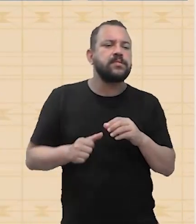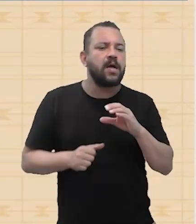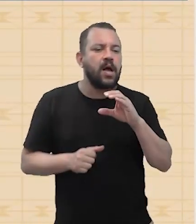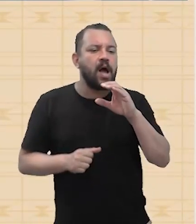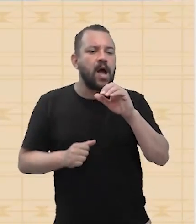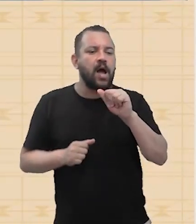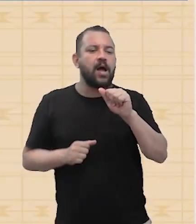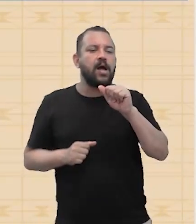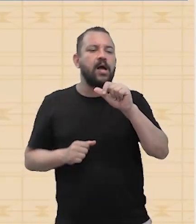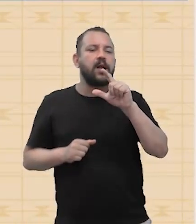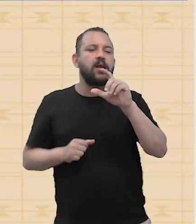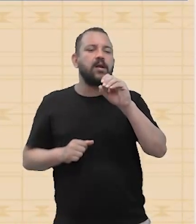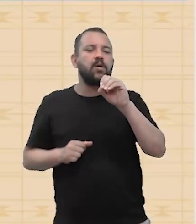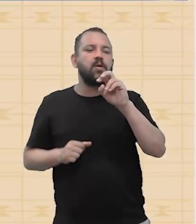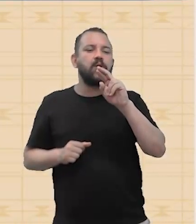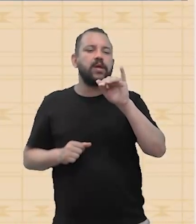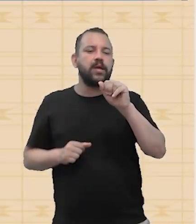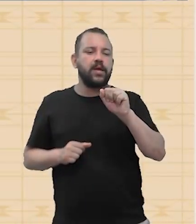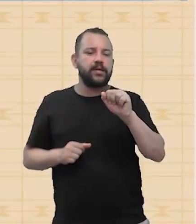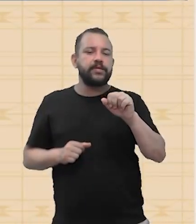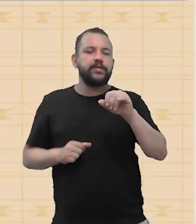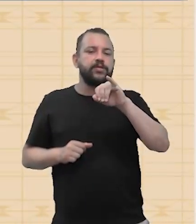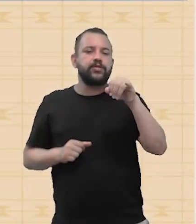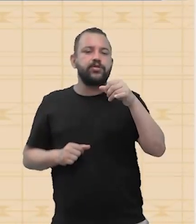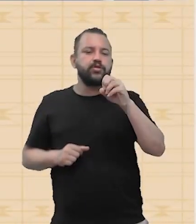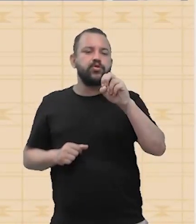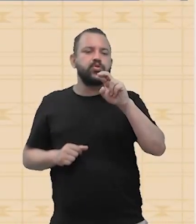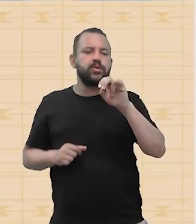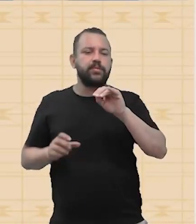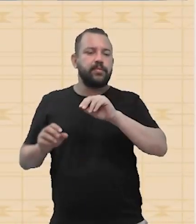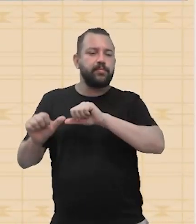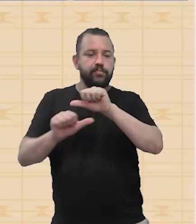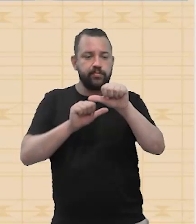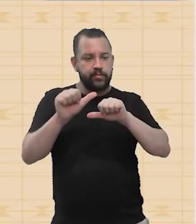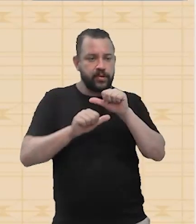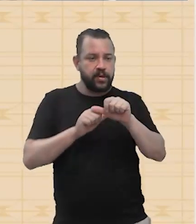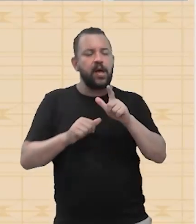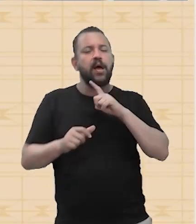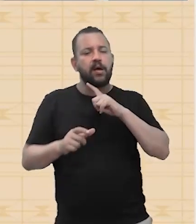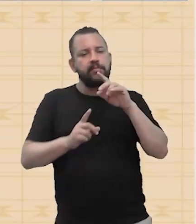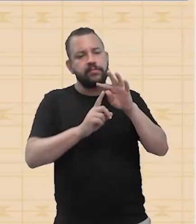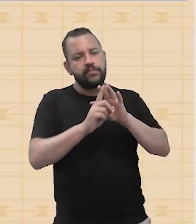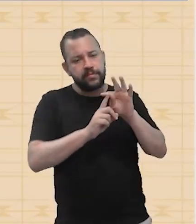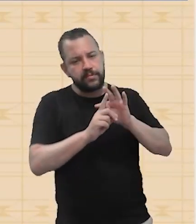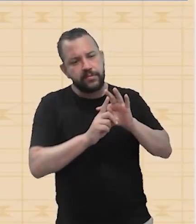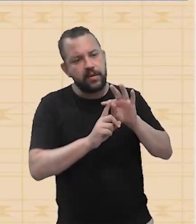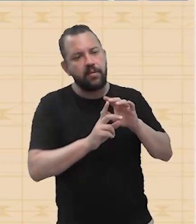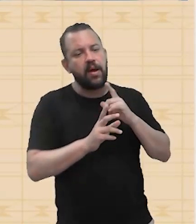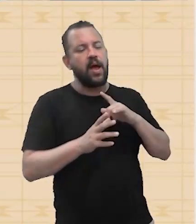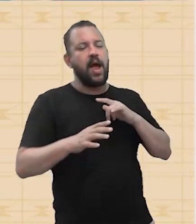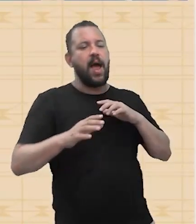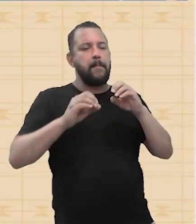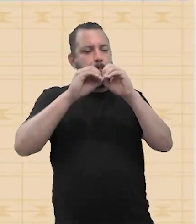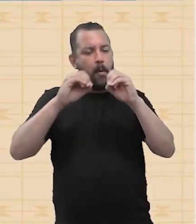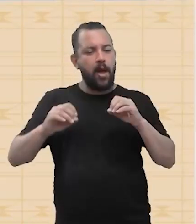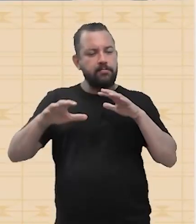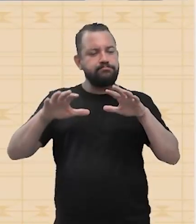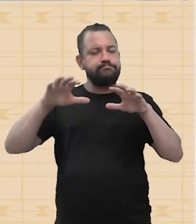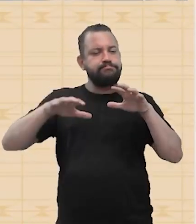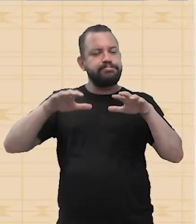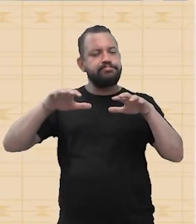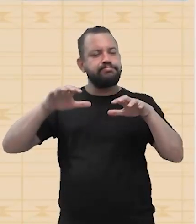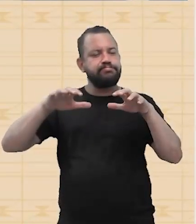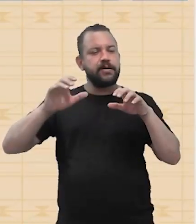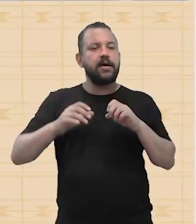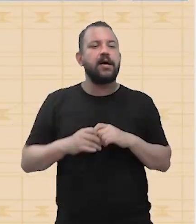o Joule. Então, vamos fazer essa retomada? Lembre-se, temperatura é o grau de agitação das moléculas. A agitação essa que é